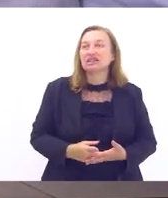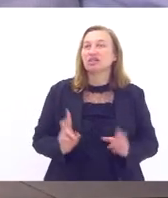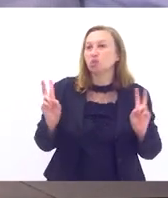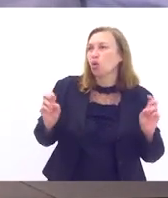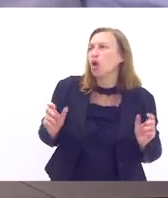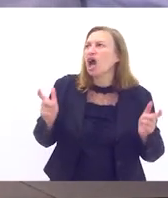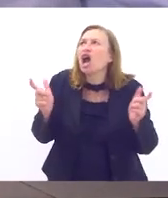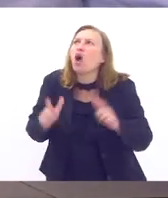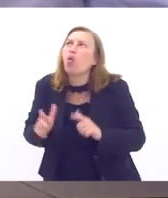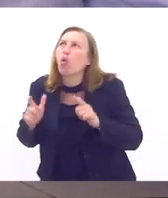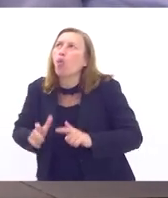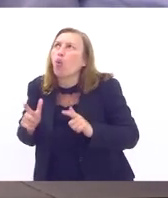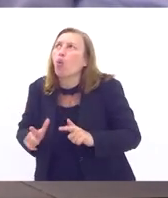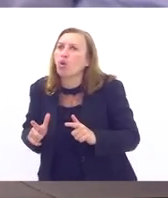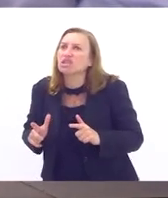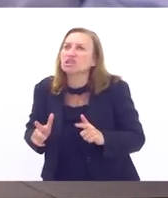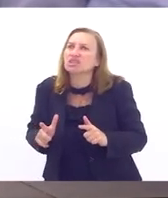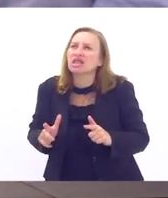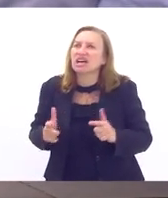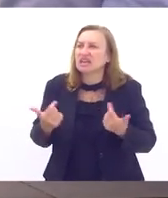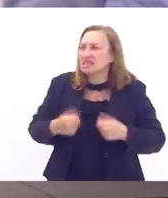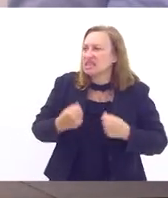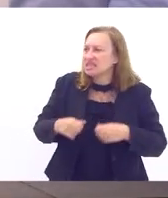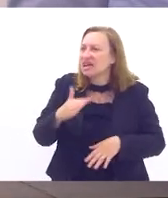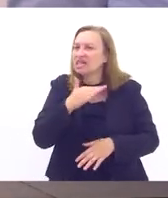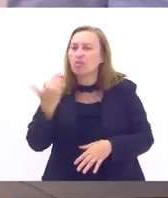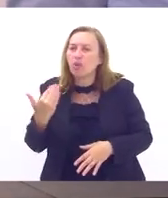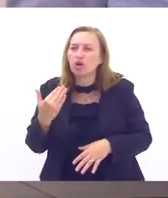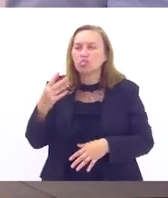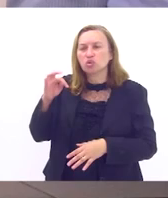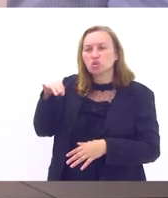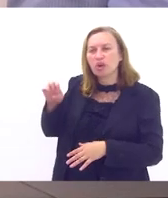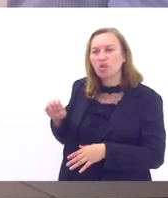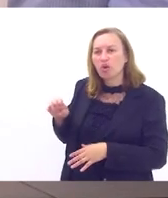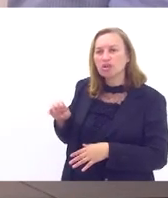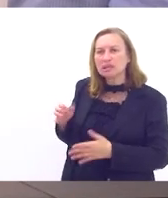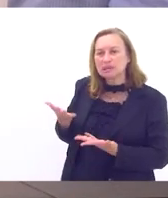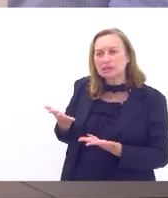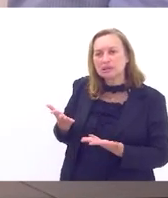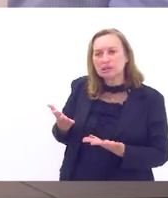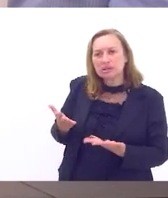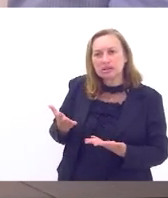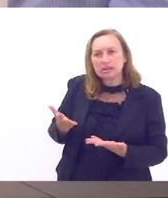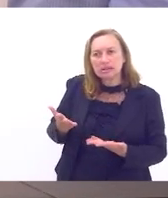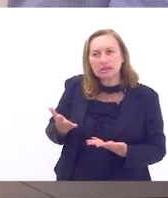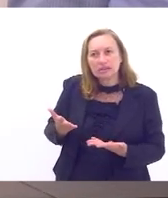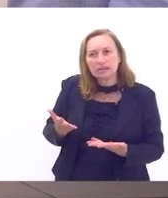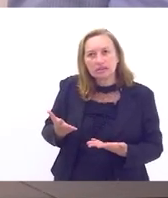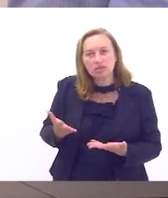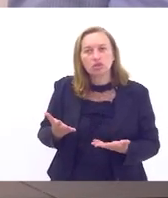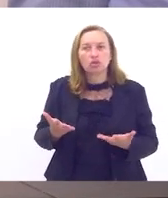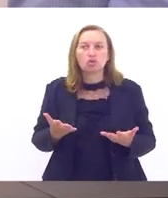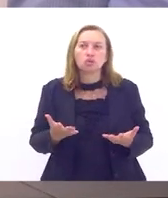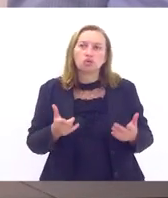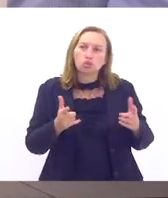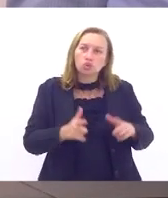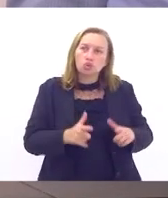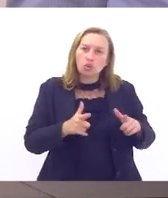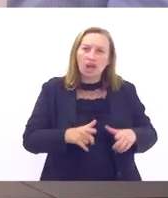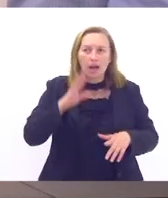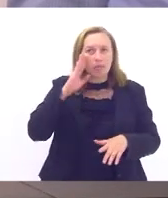aonde estão a incidência grande e as mortes por tuberculose? Estão exatamente nos